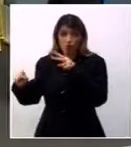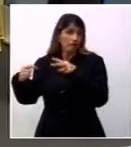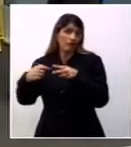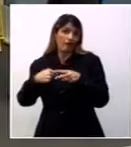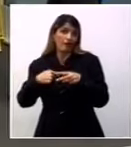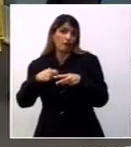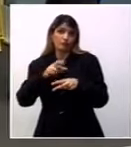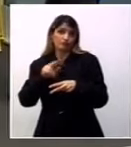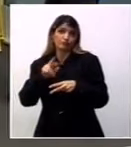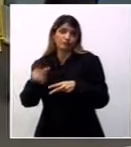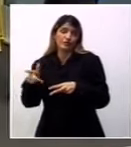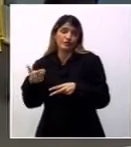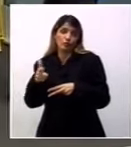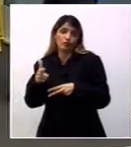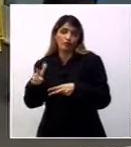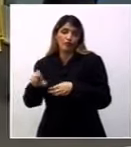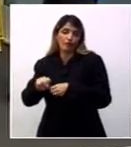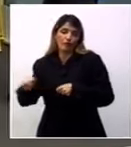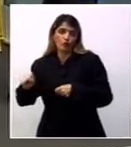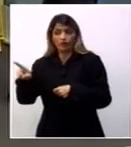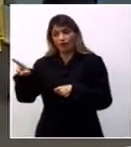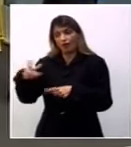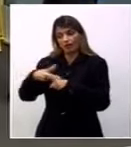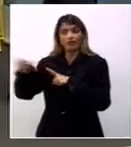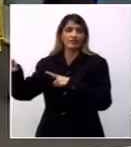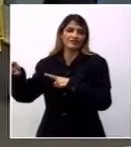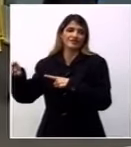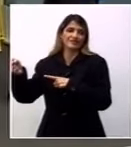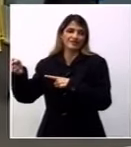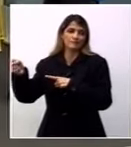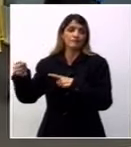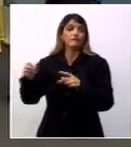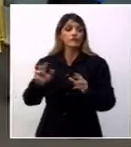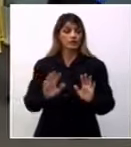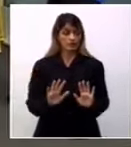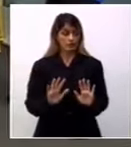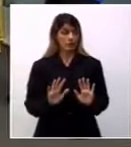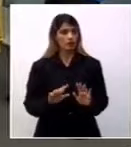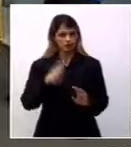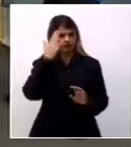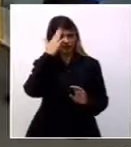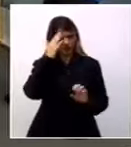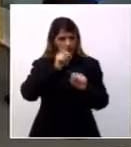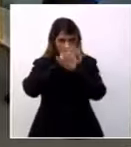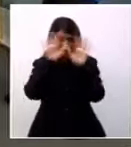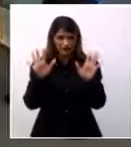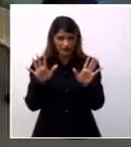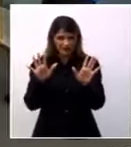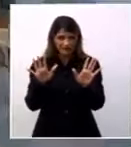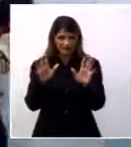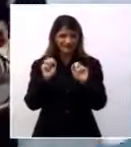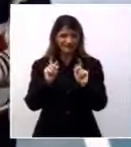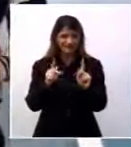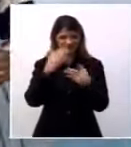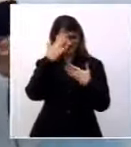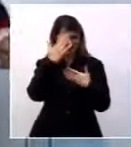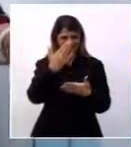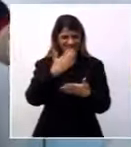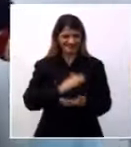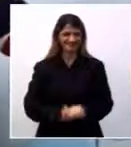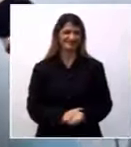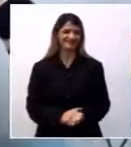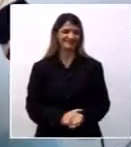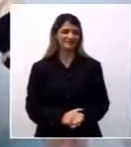ganhar nesse cabo de guerra. Ok? Tá, gente? Deu para entender? Ok? Muito obrigado. Obrigado,